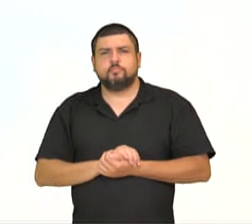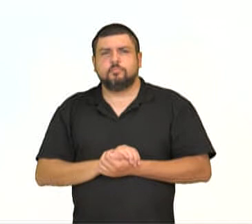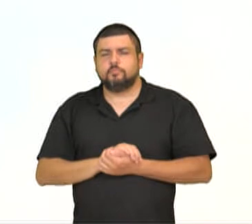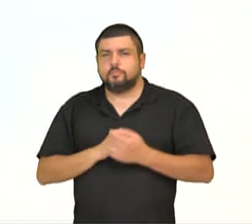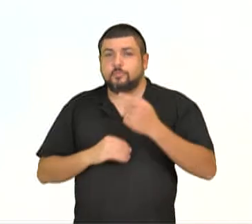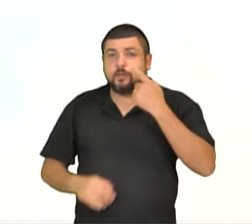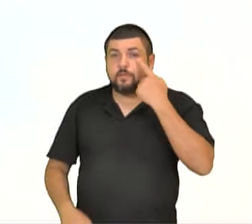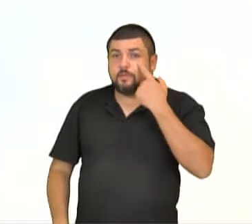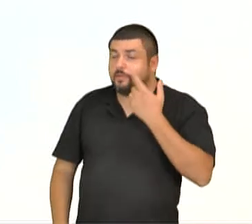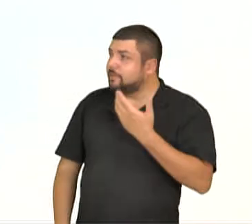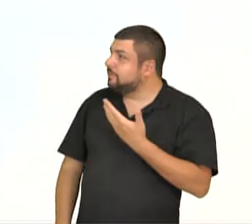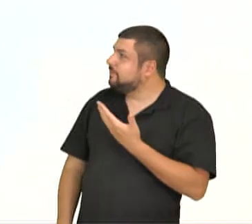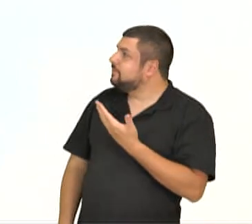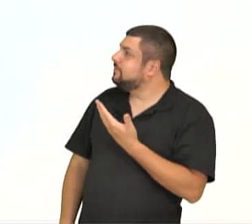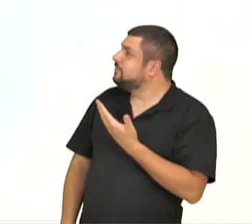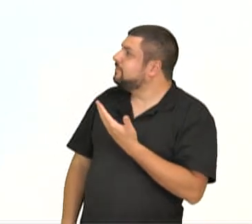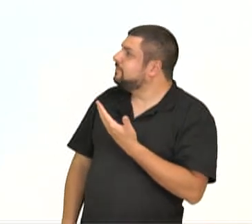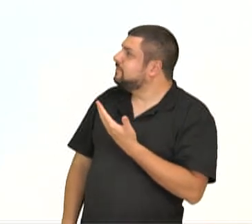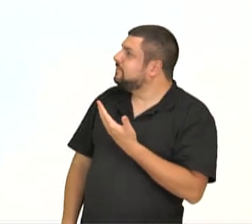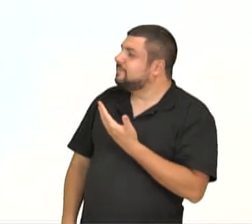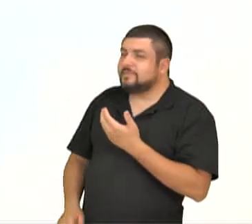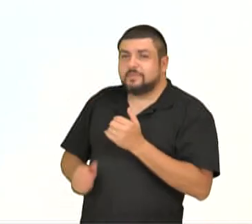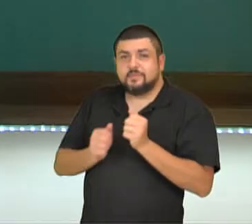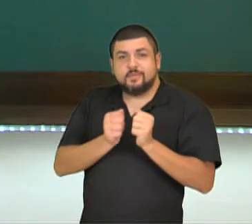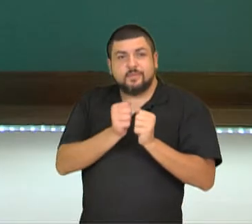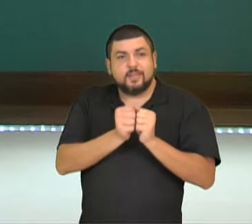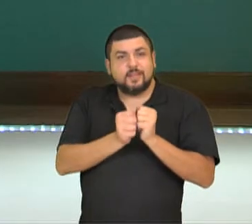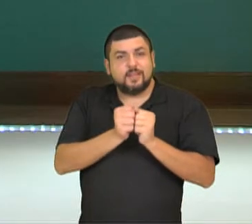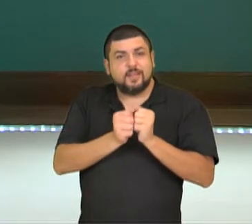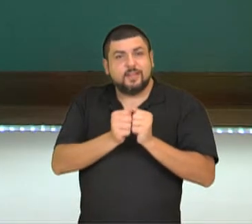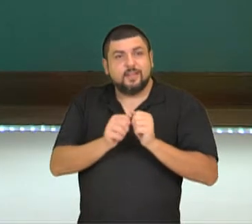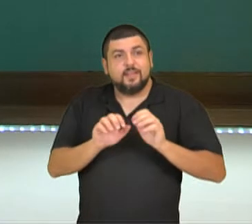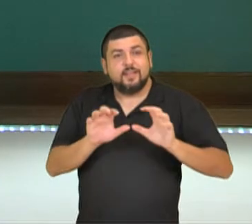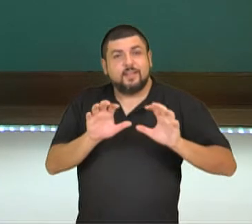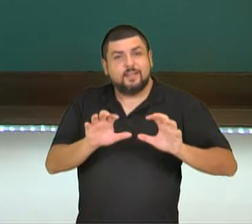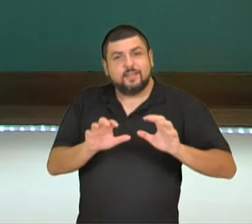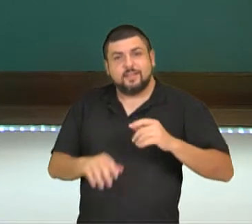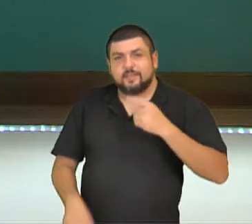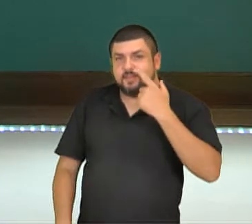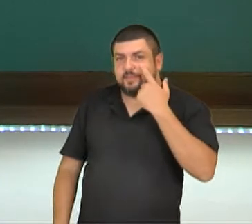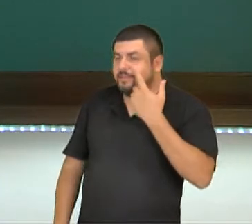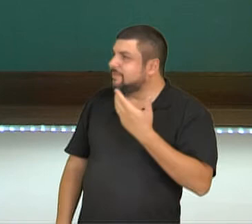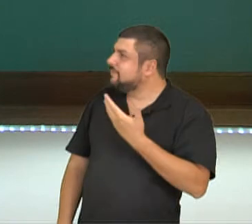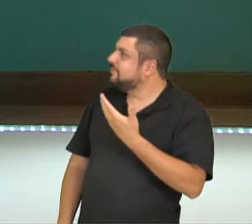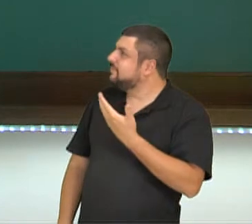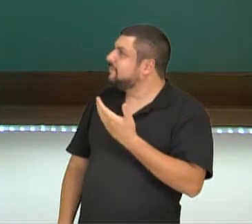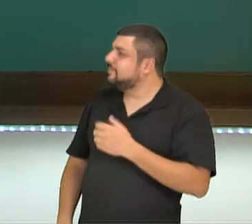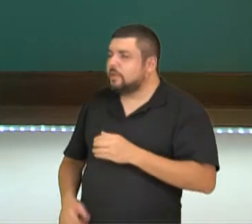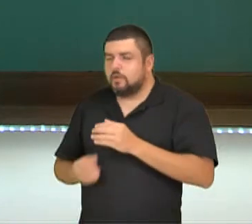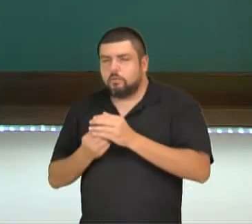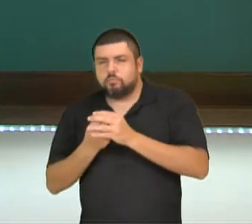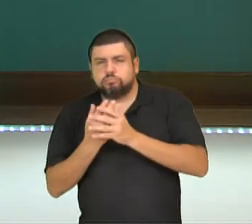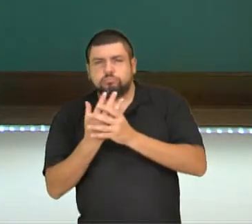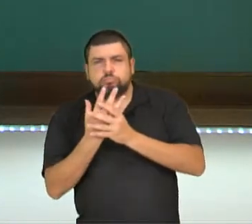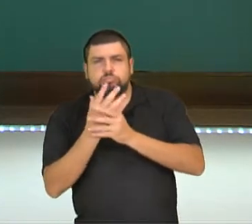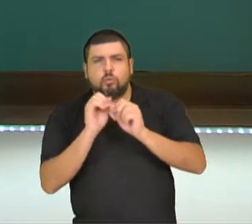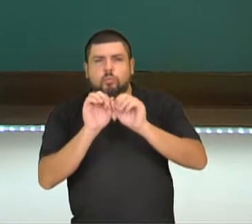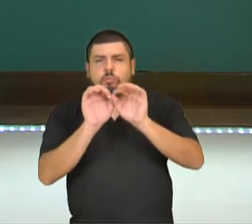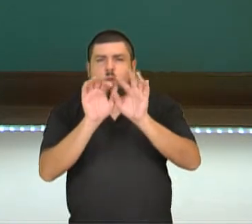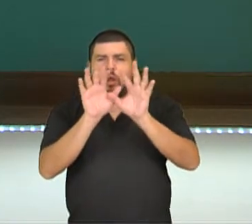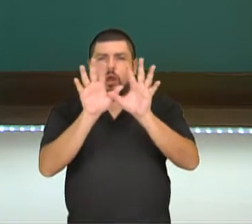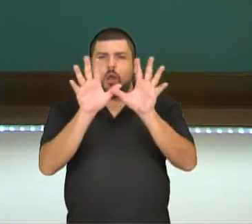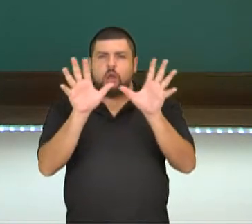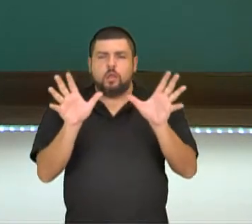o arroz lá na lavoura? É assim, ó, ele dá em cachos, aí cresce, né, amadurece e depois é